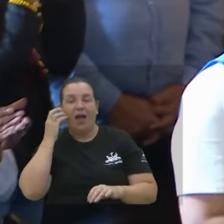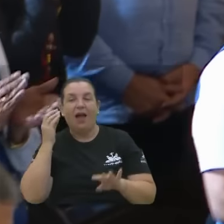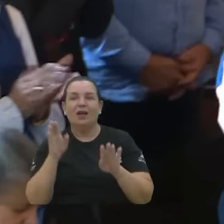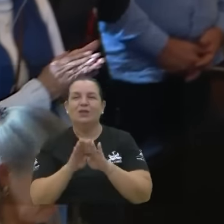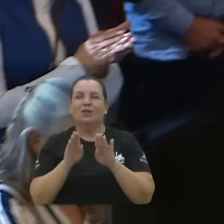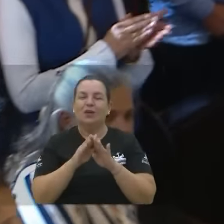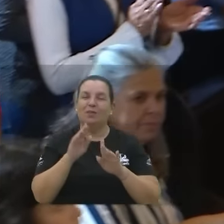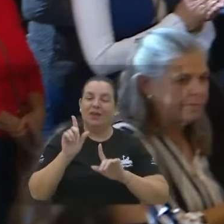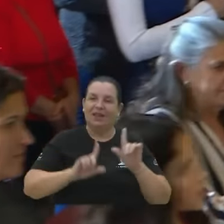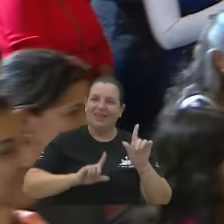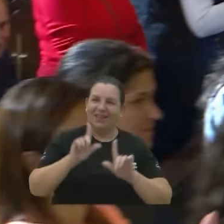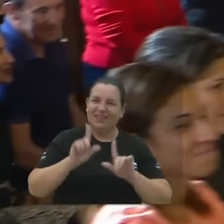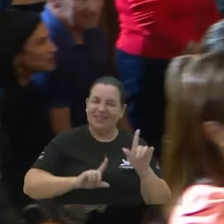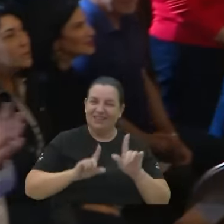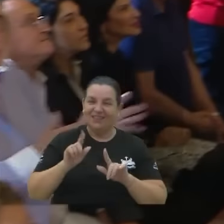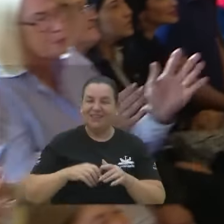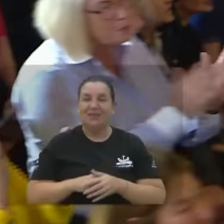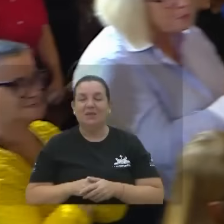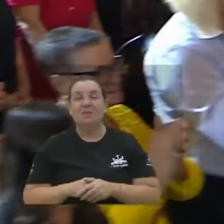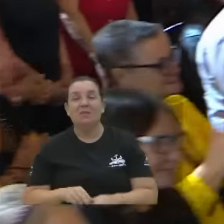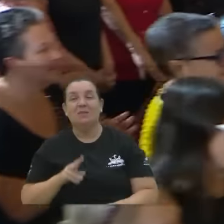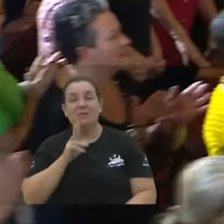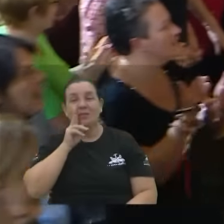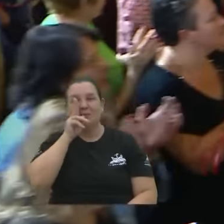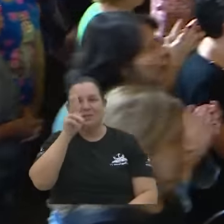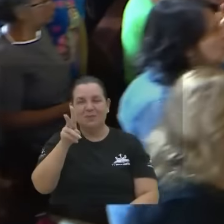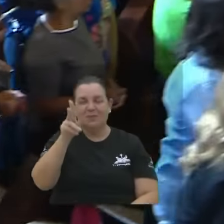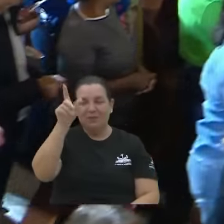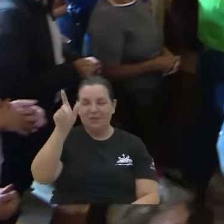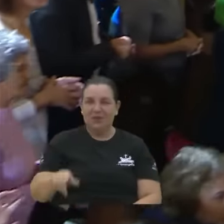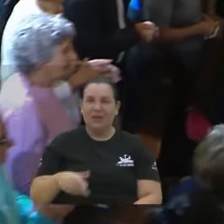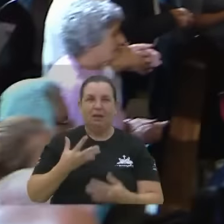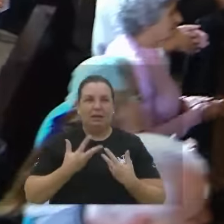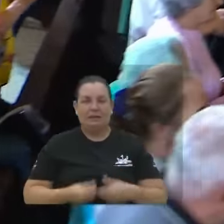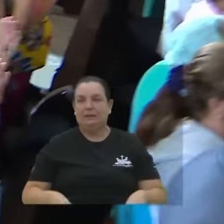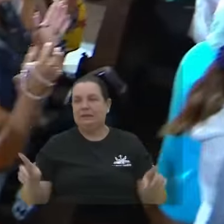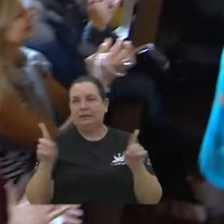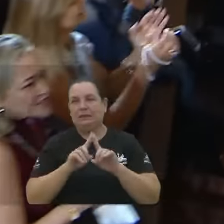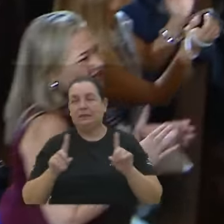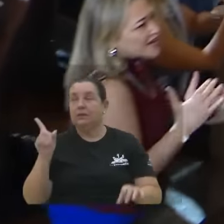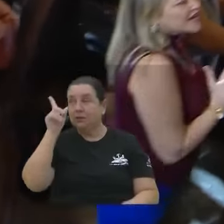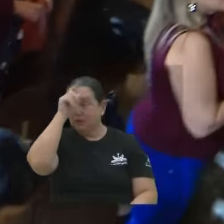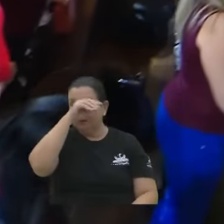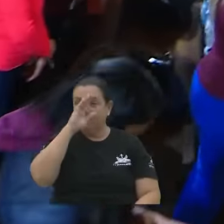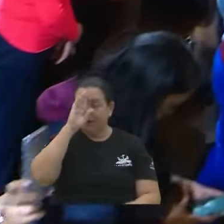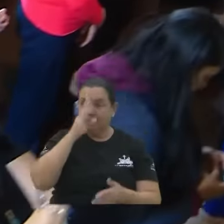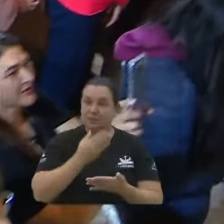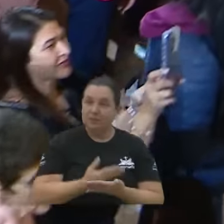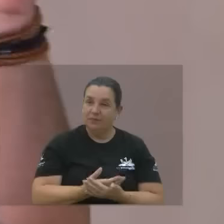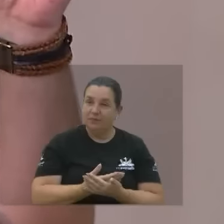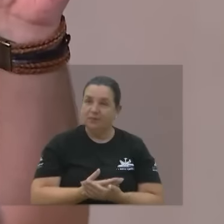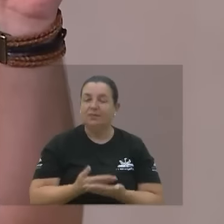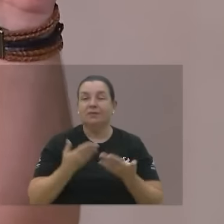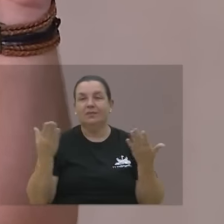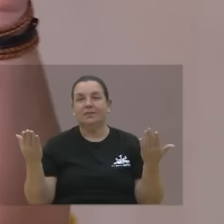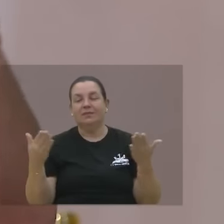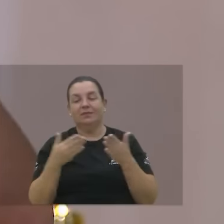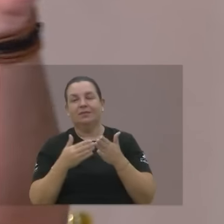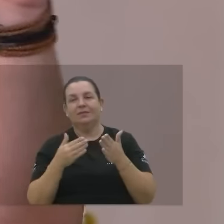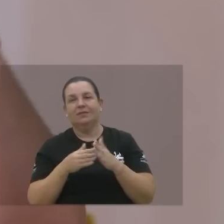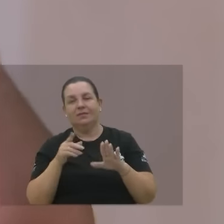TV. Homem forte e incansável, é difícil acreditar, que até com o